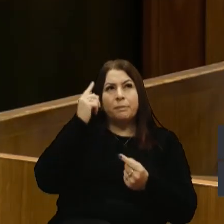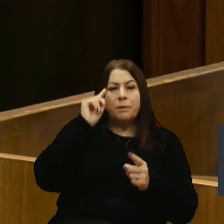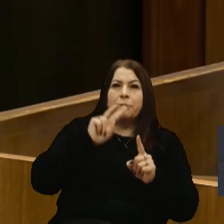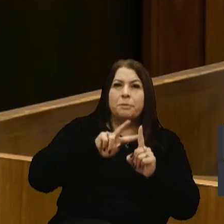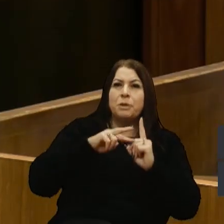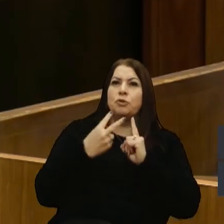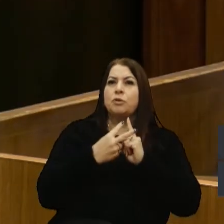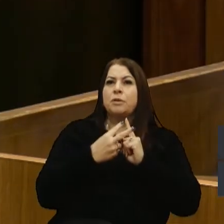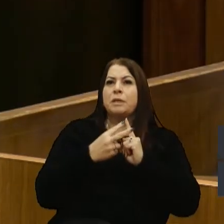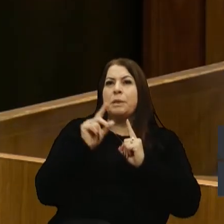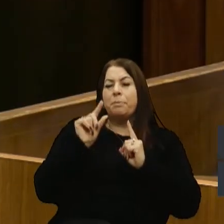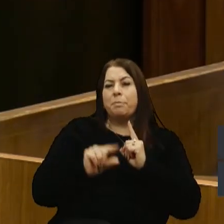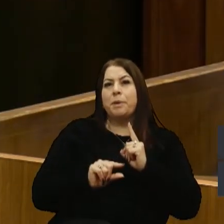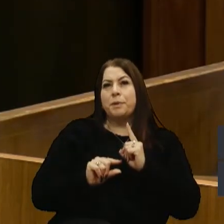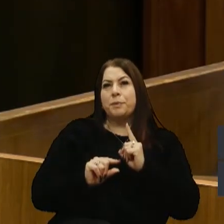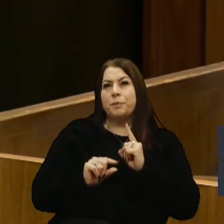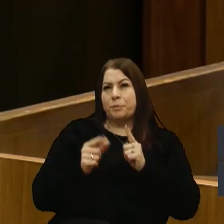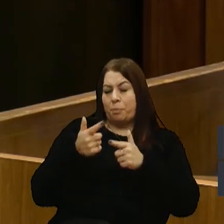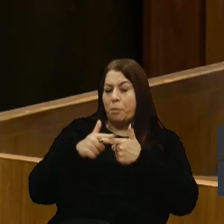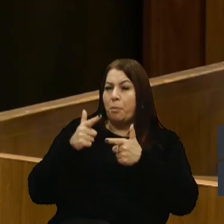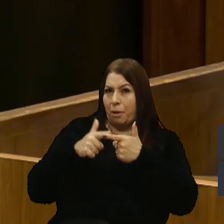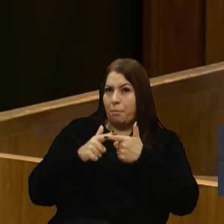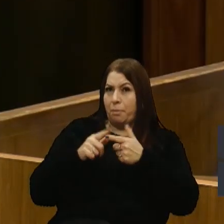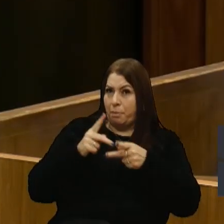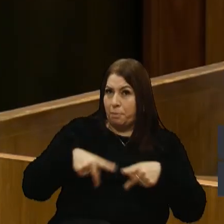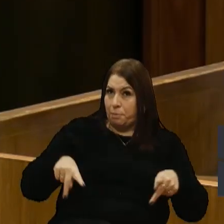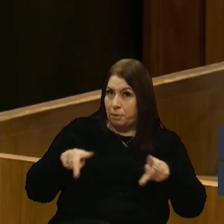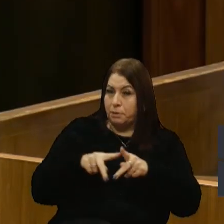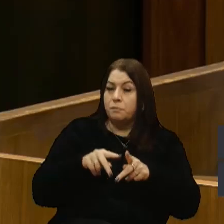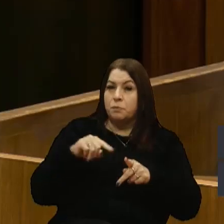de menos dor da nossa população. Nós sabemos que